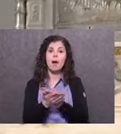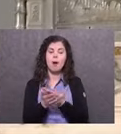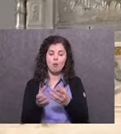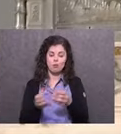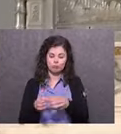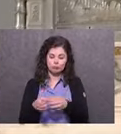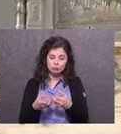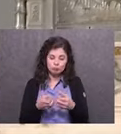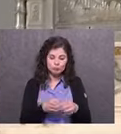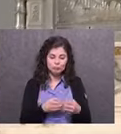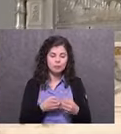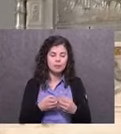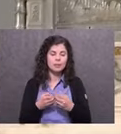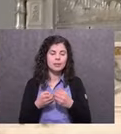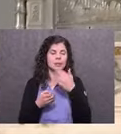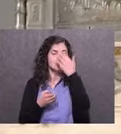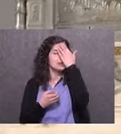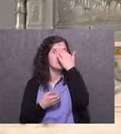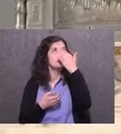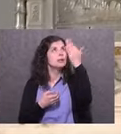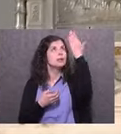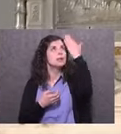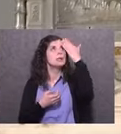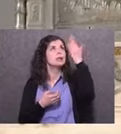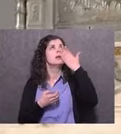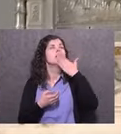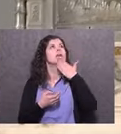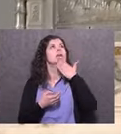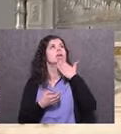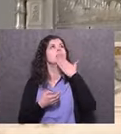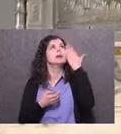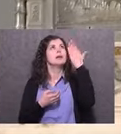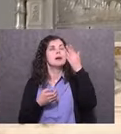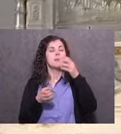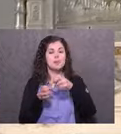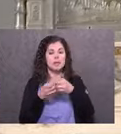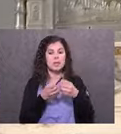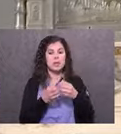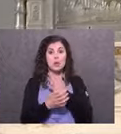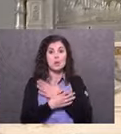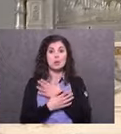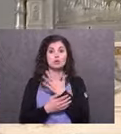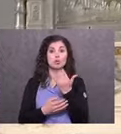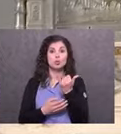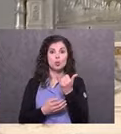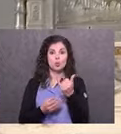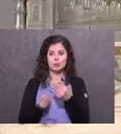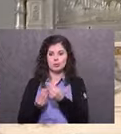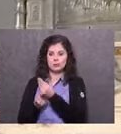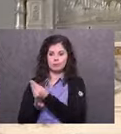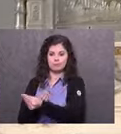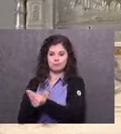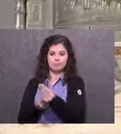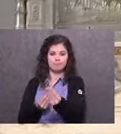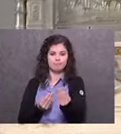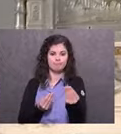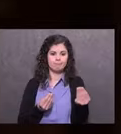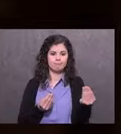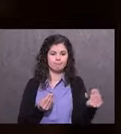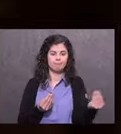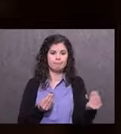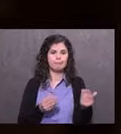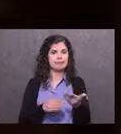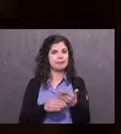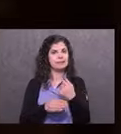Dando graças, partiu-o e deu aos seus discípulos, dizendo: